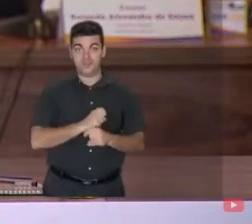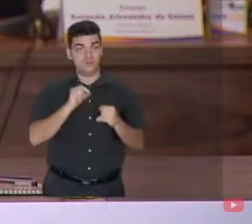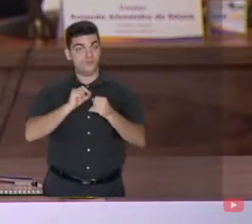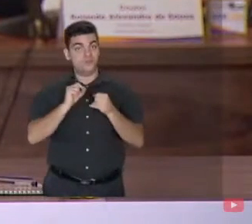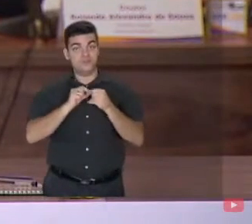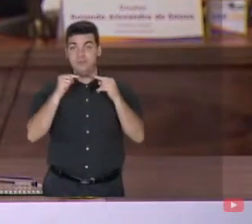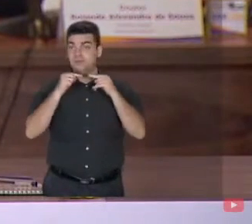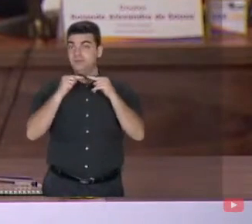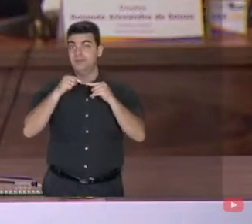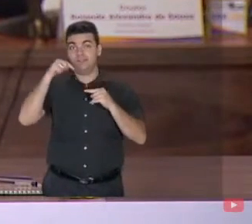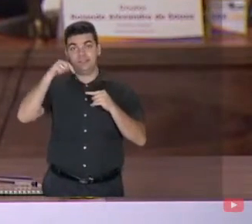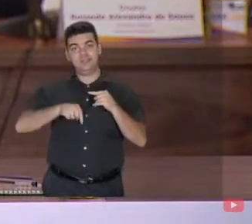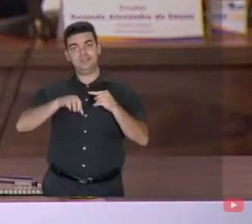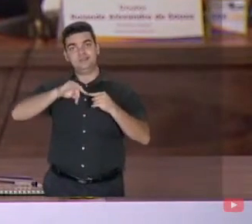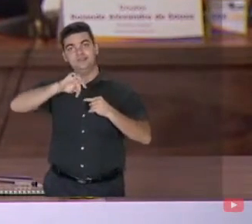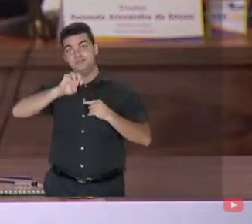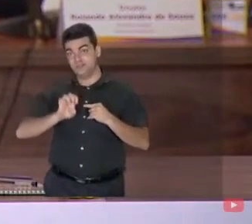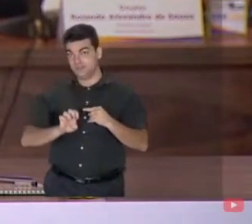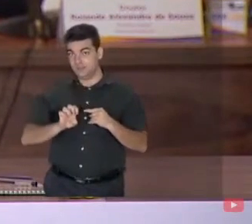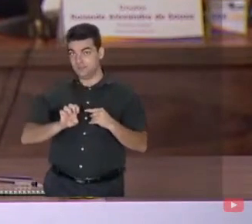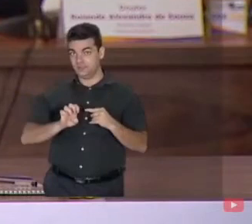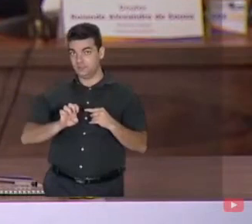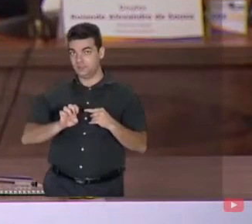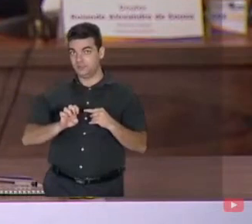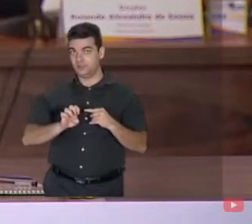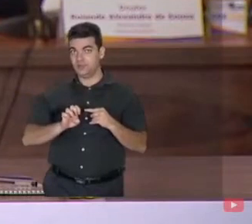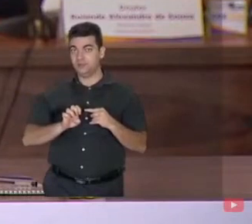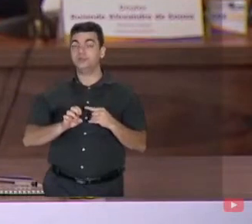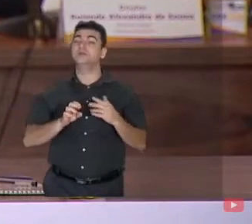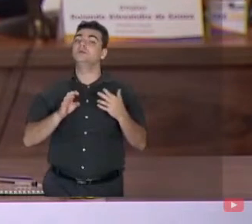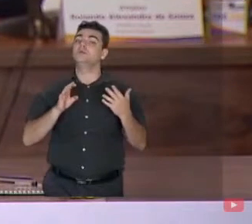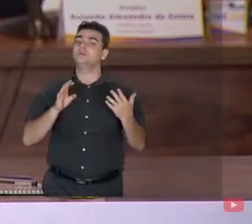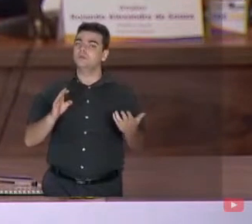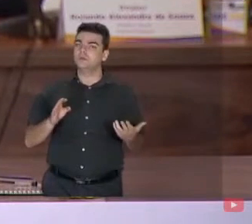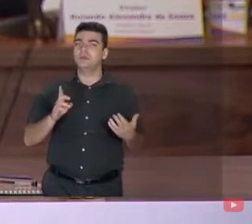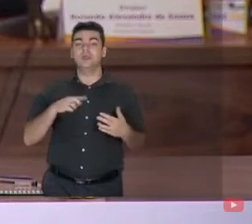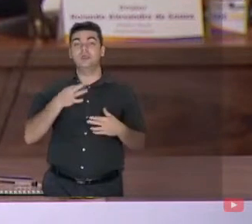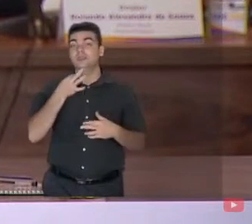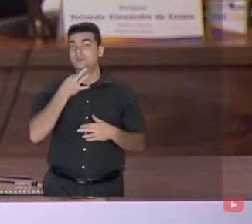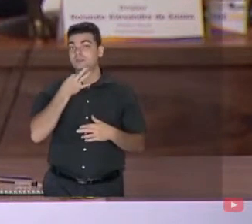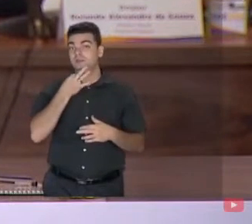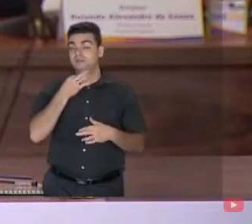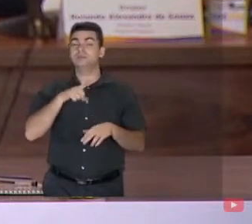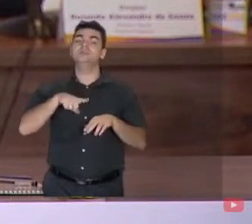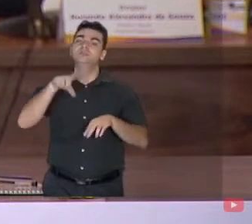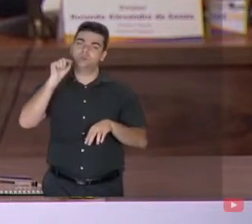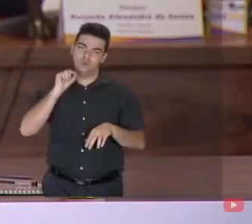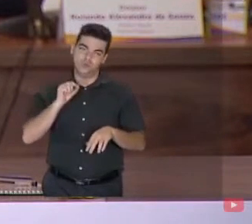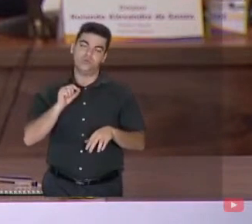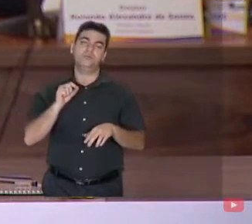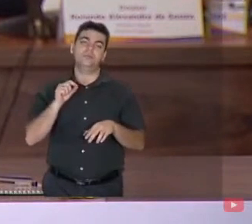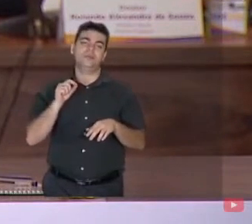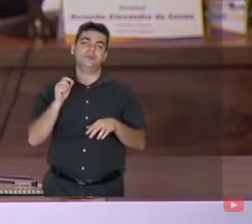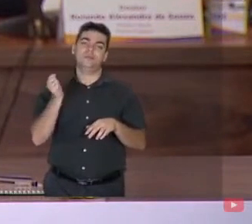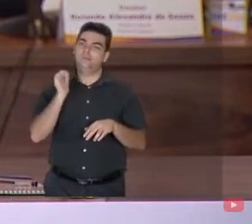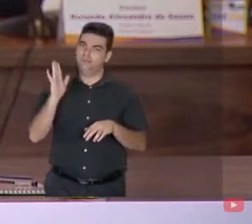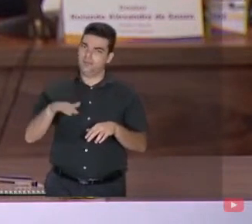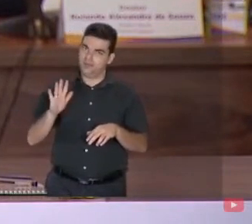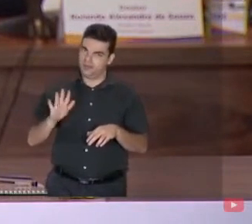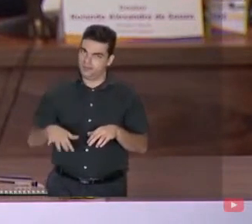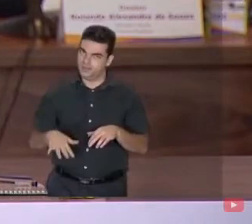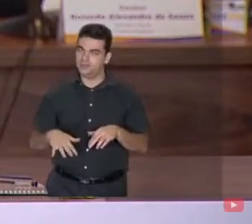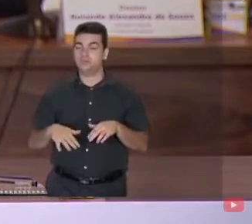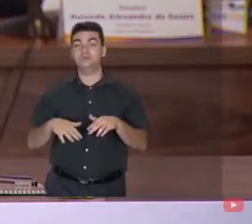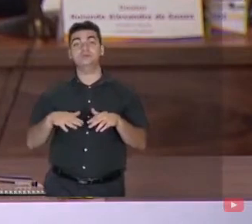desenvolvido e aplicado pelo Tribunal Superior Eleitoral se deu por uma opção, sim, de economicidade,